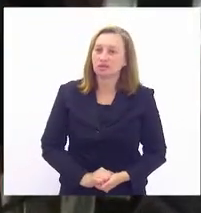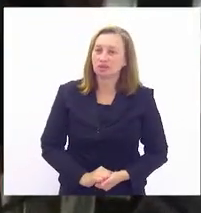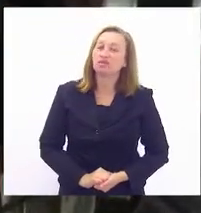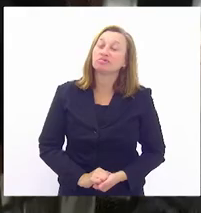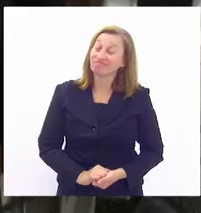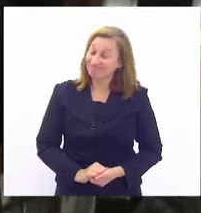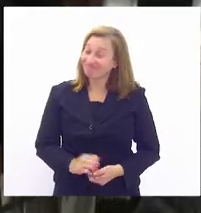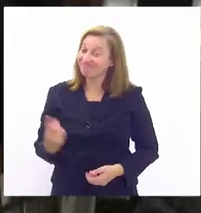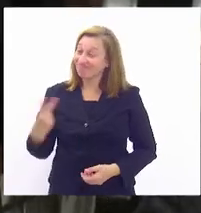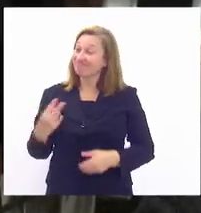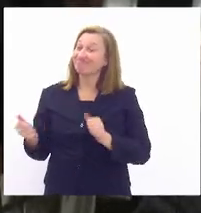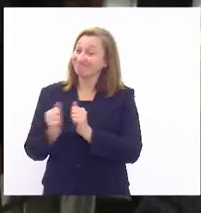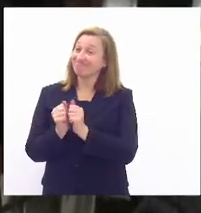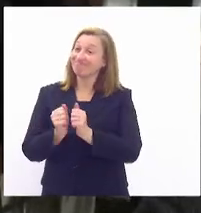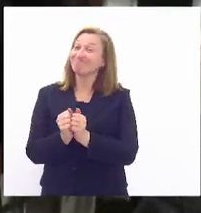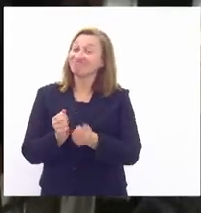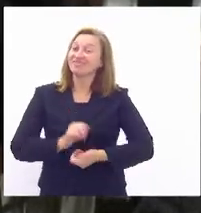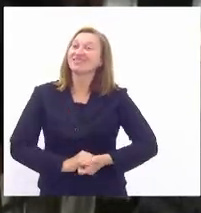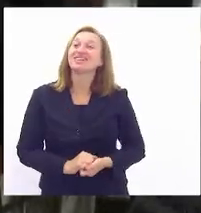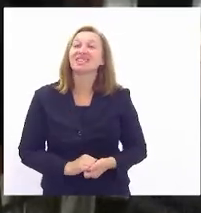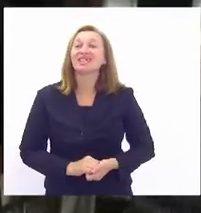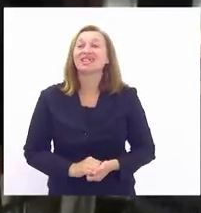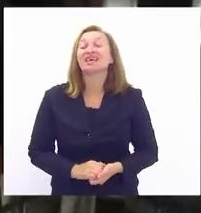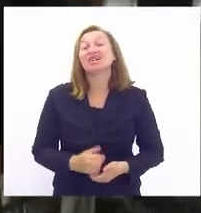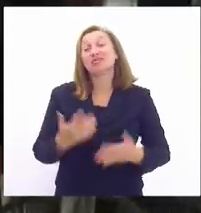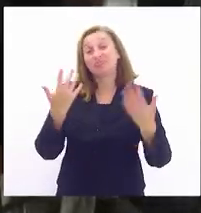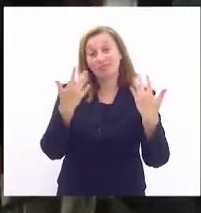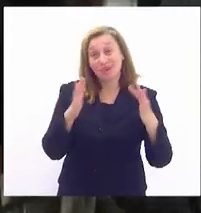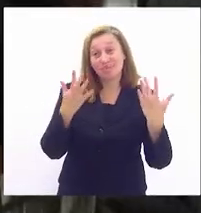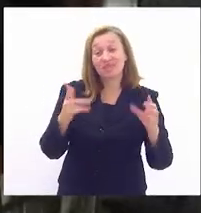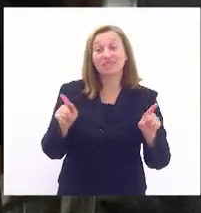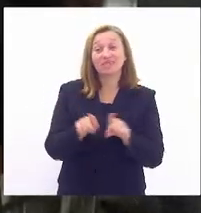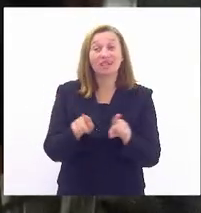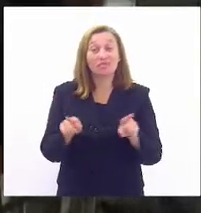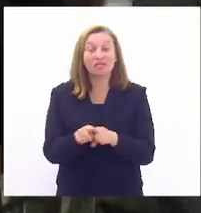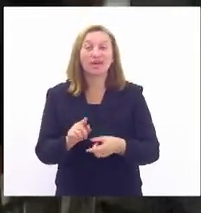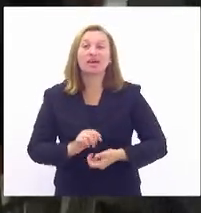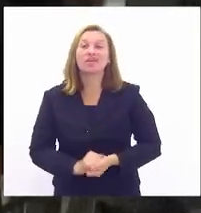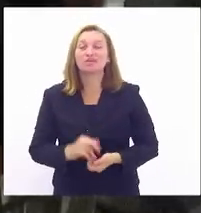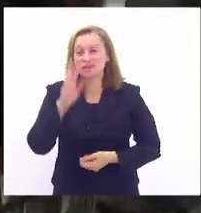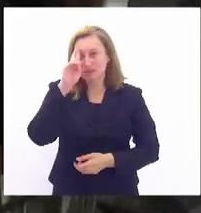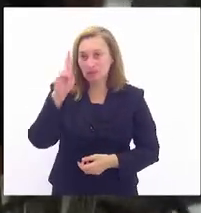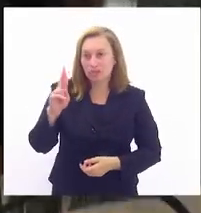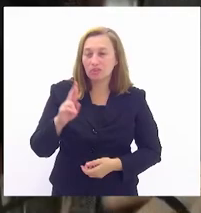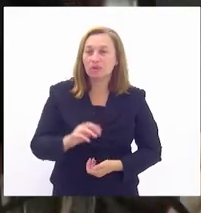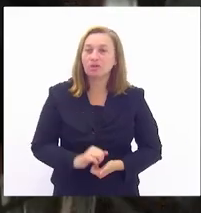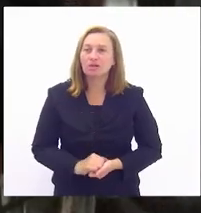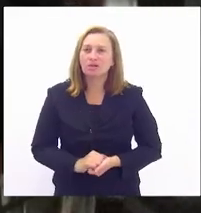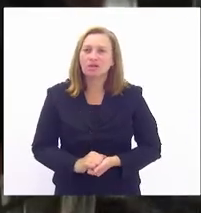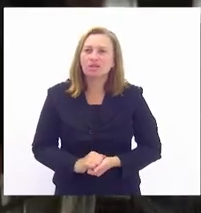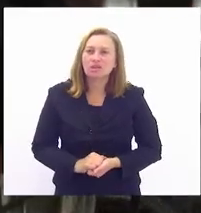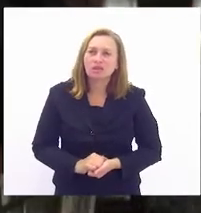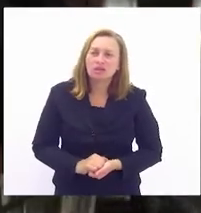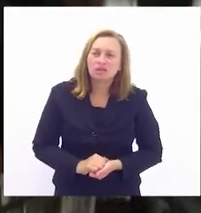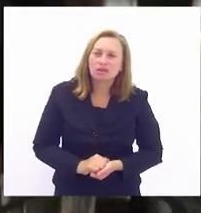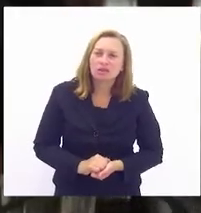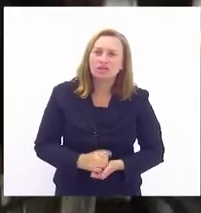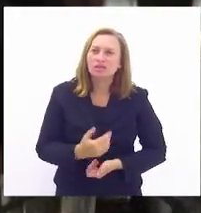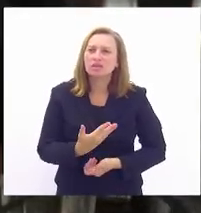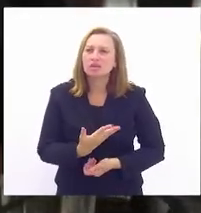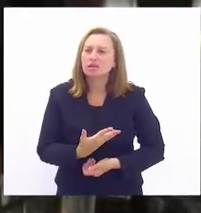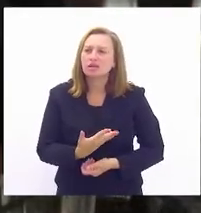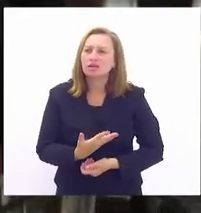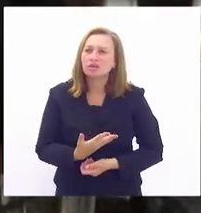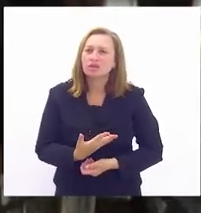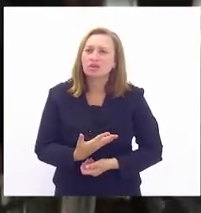mentindo. Então eu cumprimento aqui, cumprimentando o senhor e a senhora Deise, por ser a